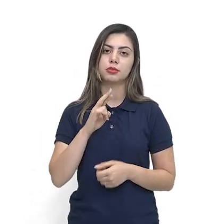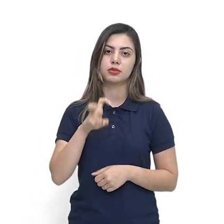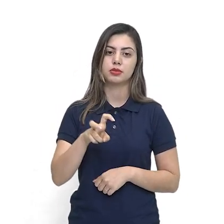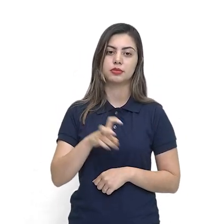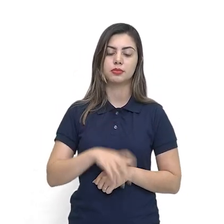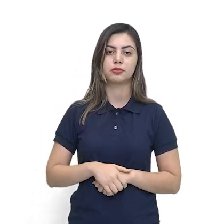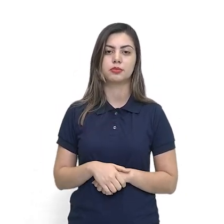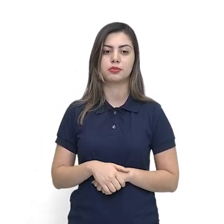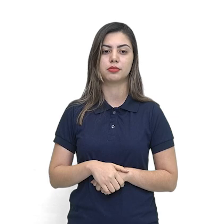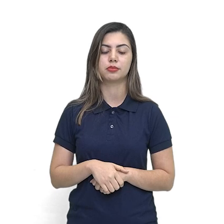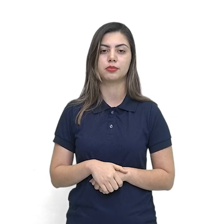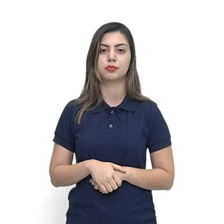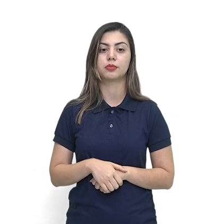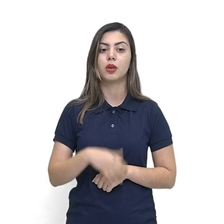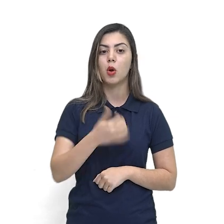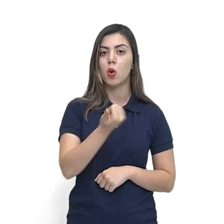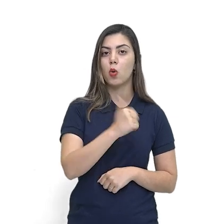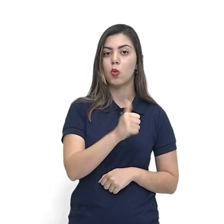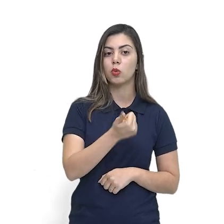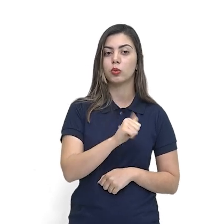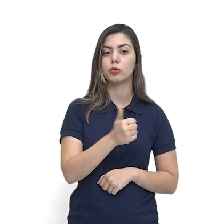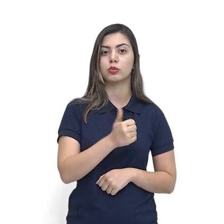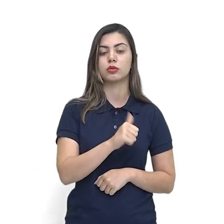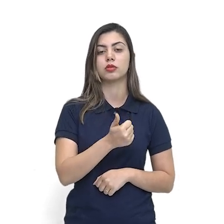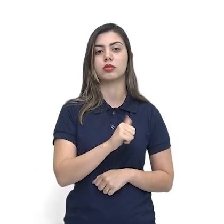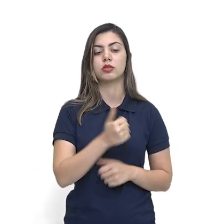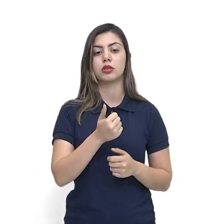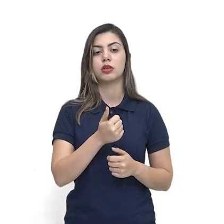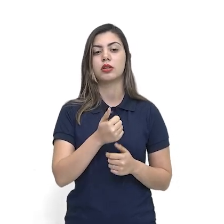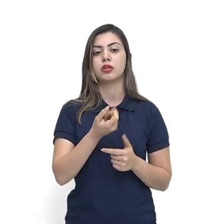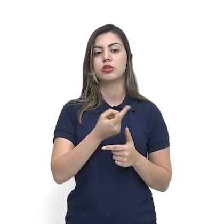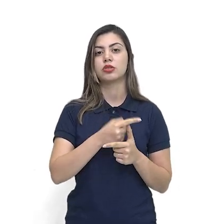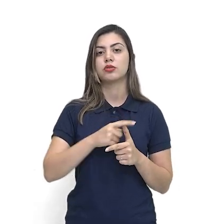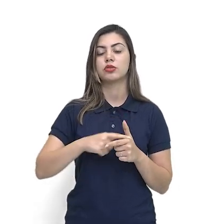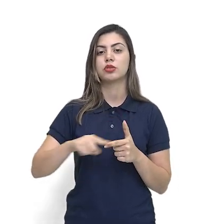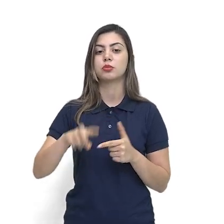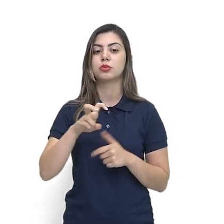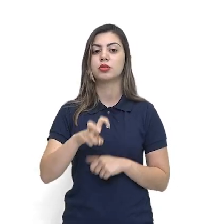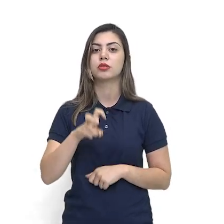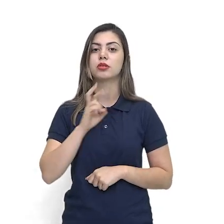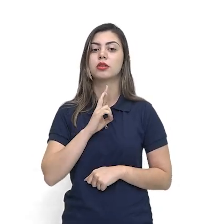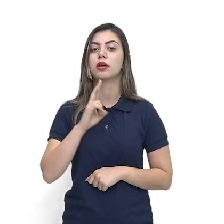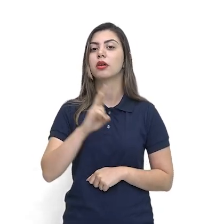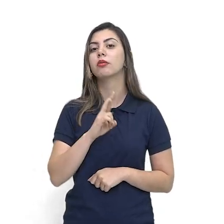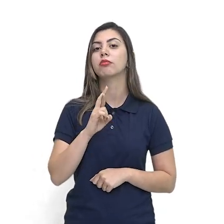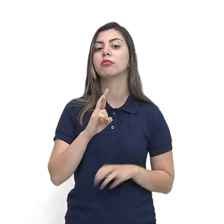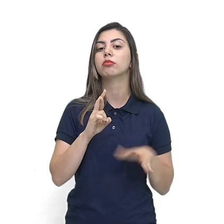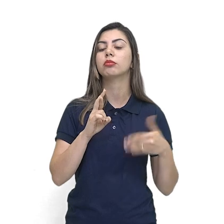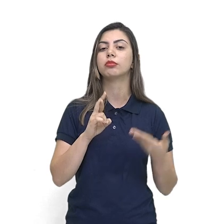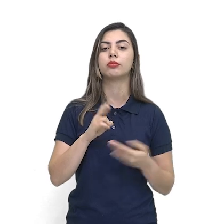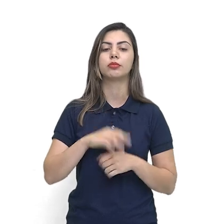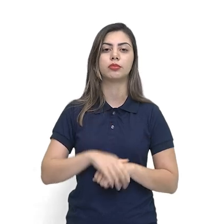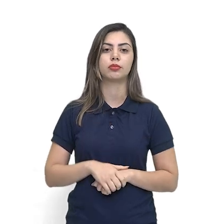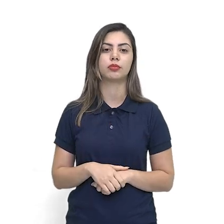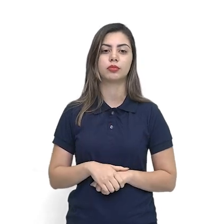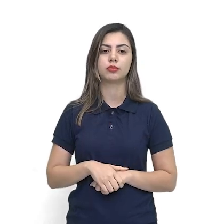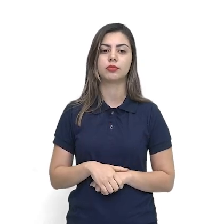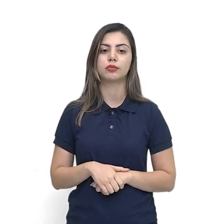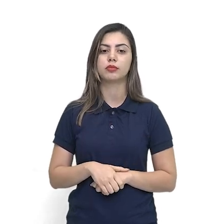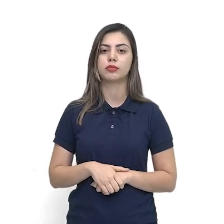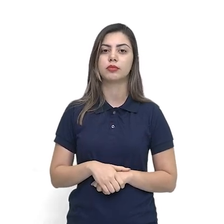vem, ó. 11 dividido por 5. Isso aqui vai me dar o quanto? Isso aqui vai me